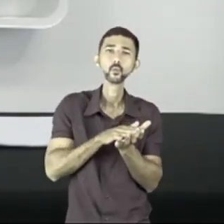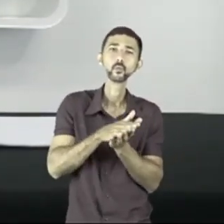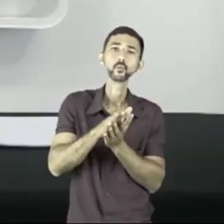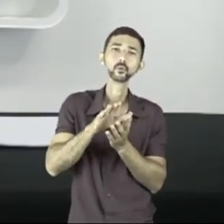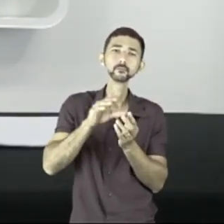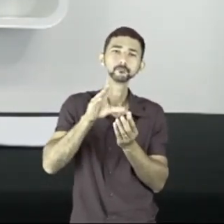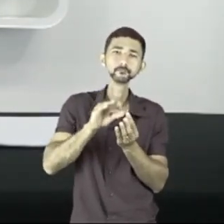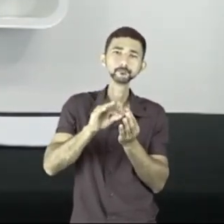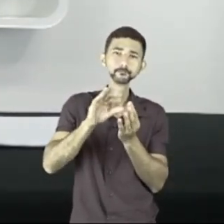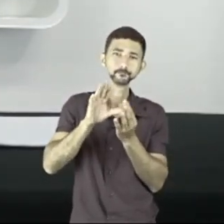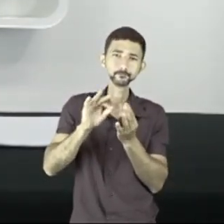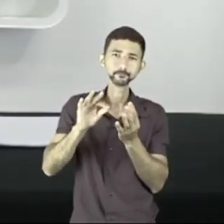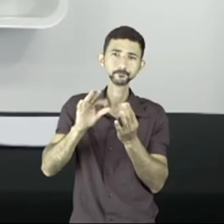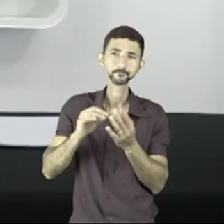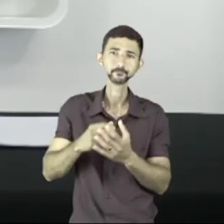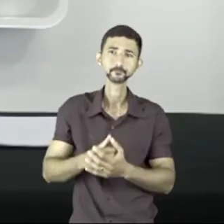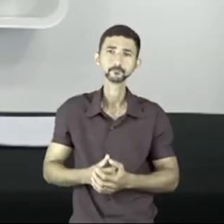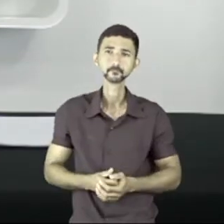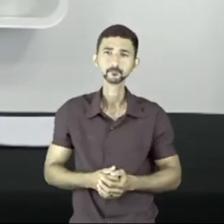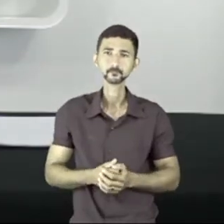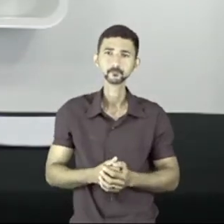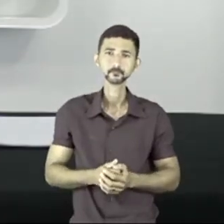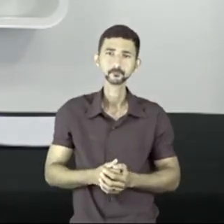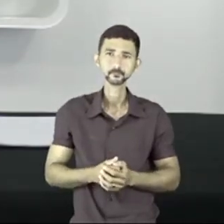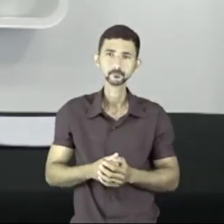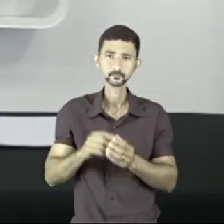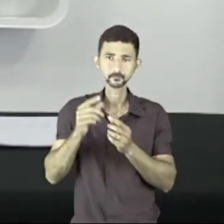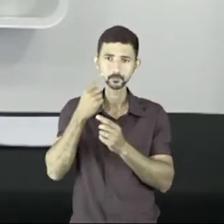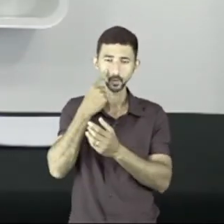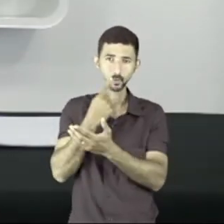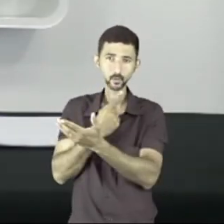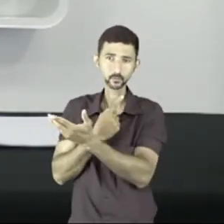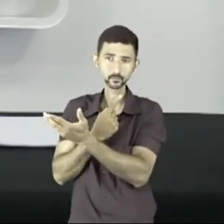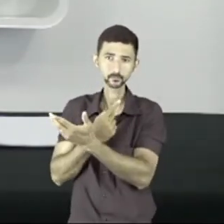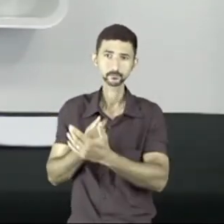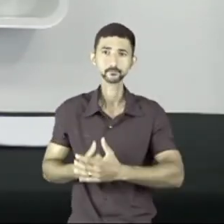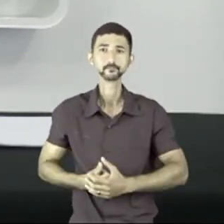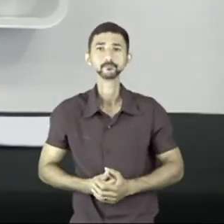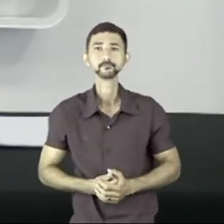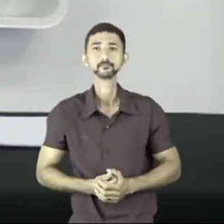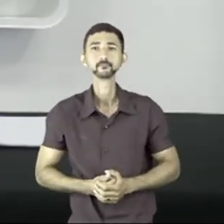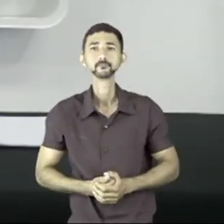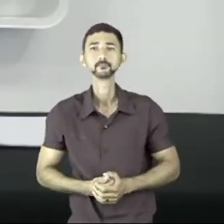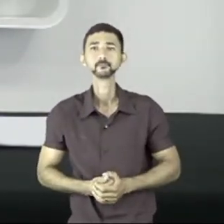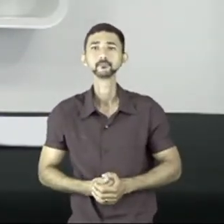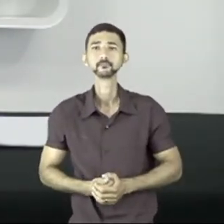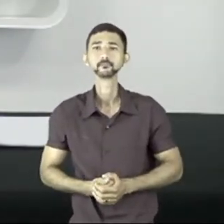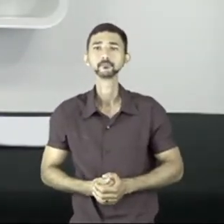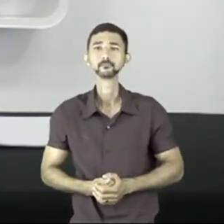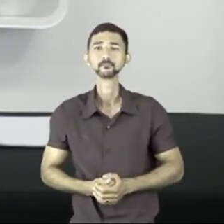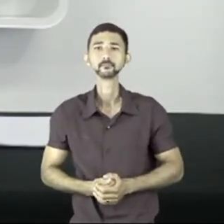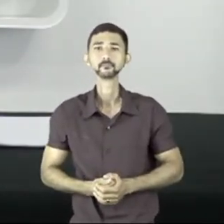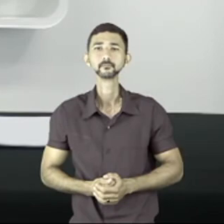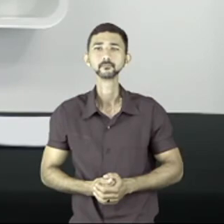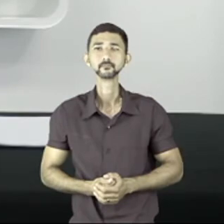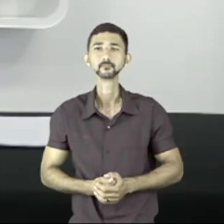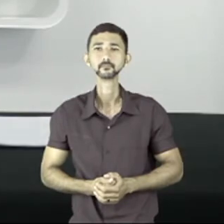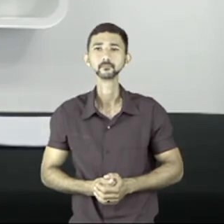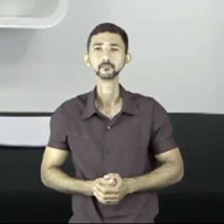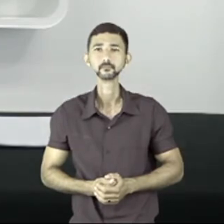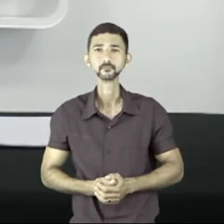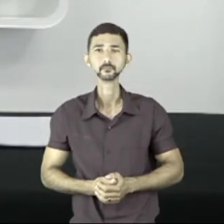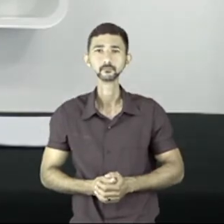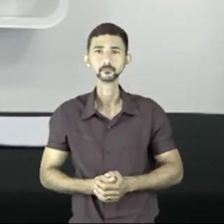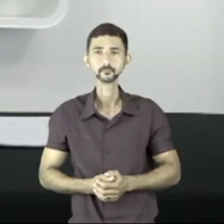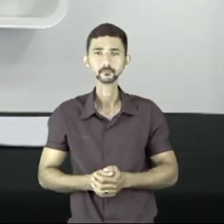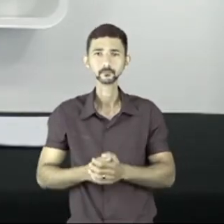e apertar essa ponta. Então você vai pegar a pontinha aqui bem no início, ó. E você vai fazer um